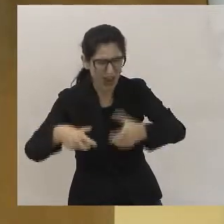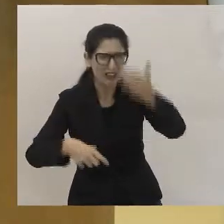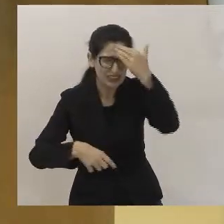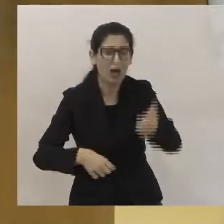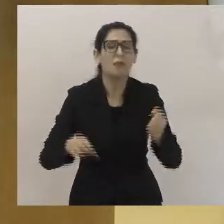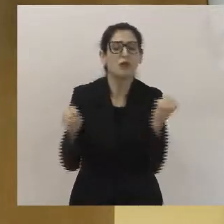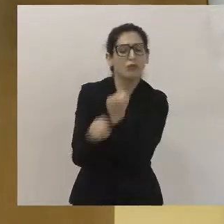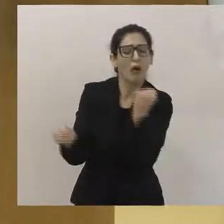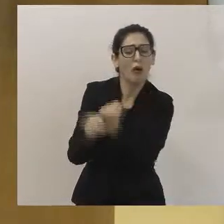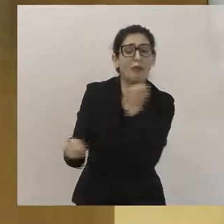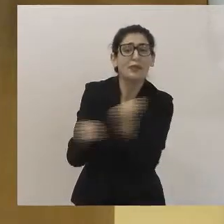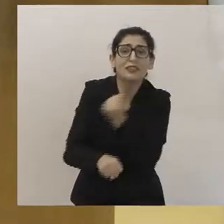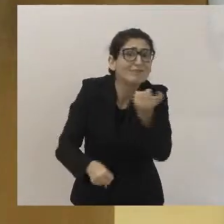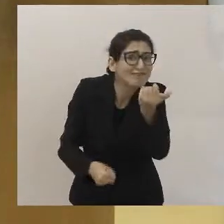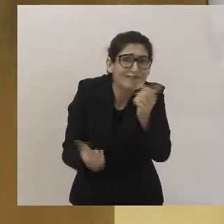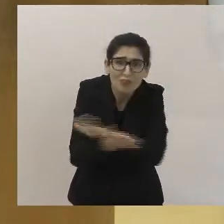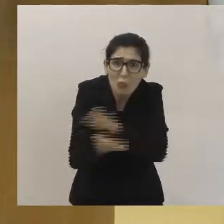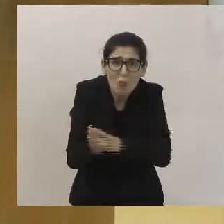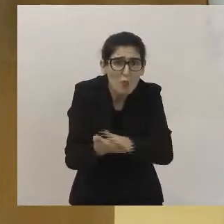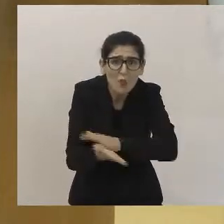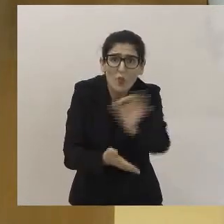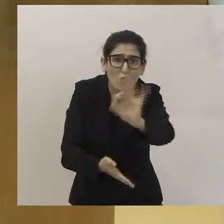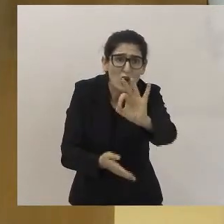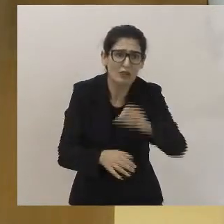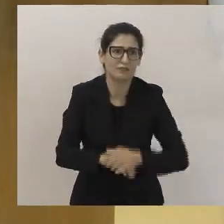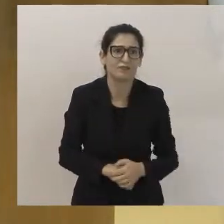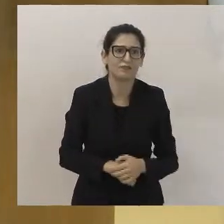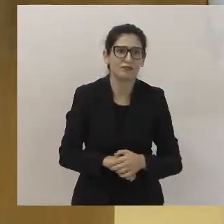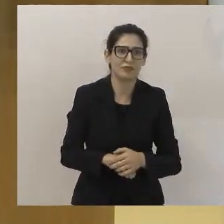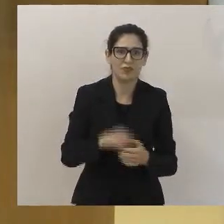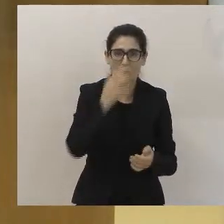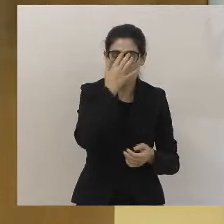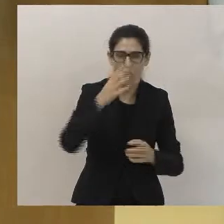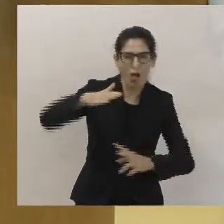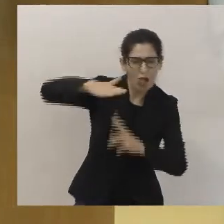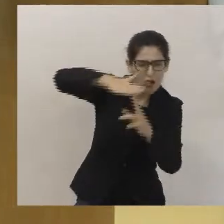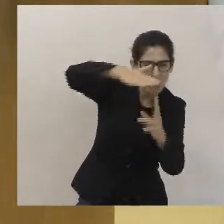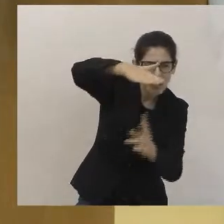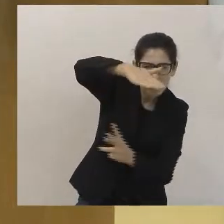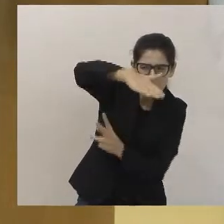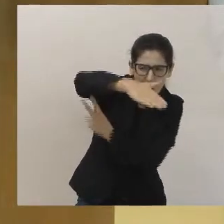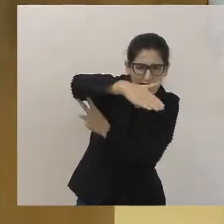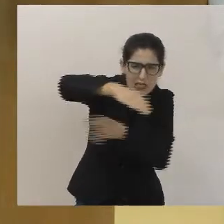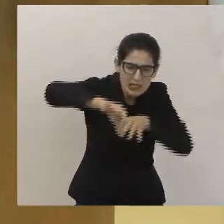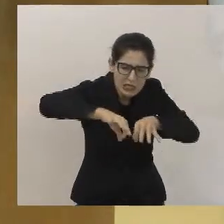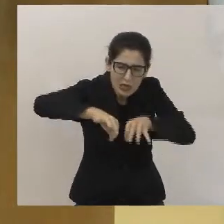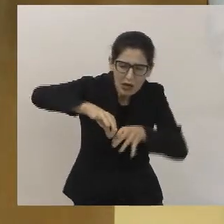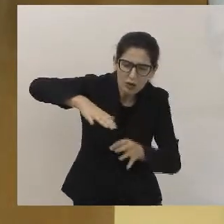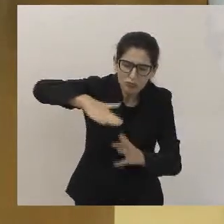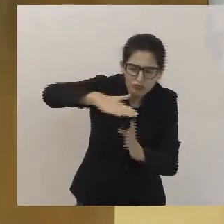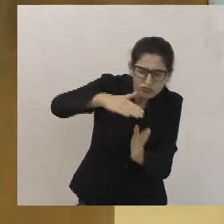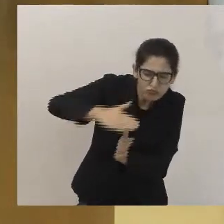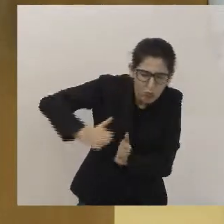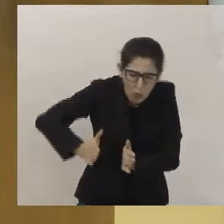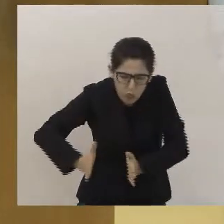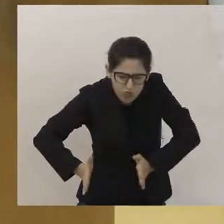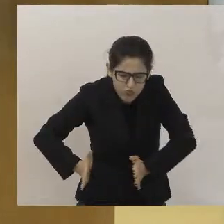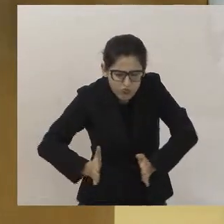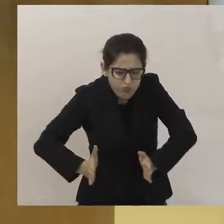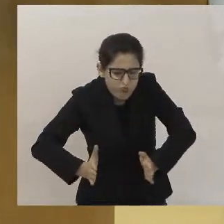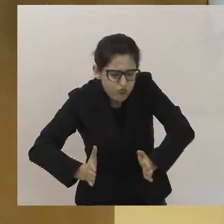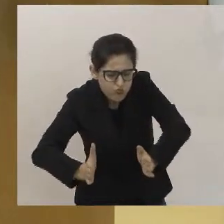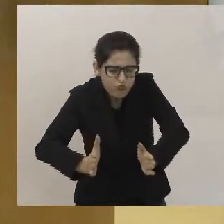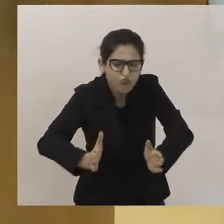e diogo fontes foram lá fazer um reparo numa ponte estreitinha que tem lá até hoje largado lá